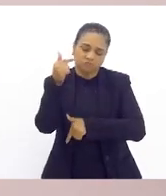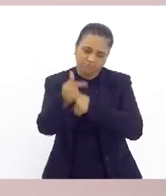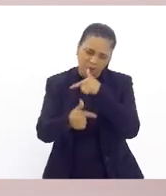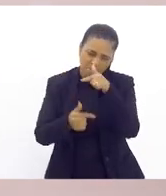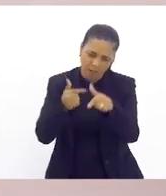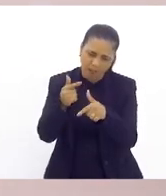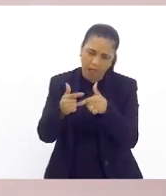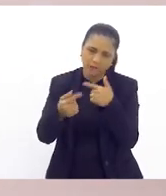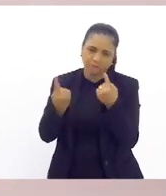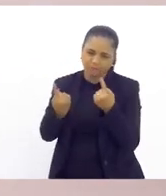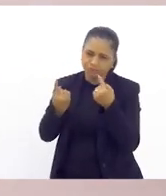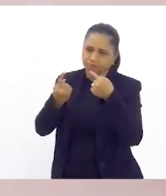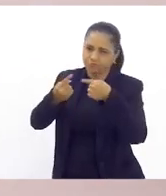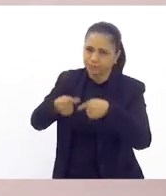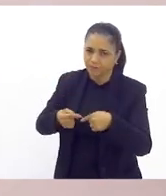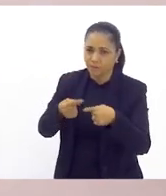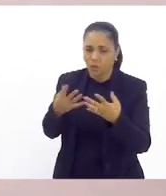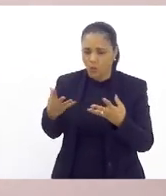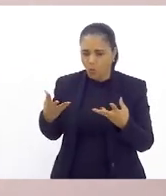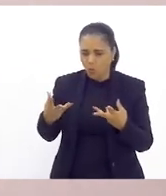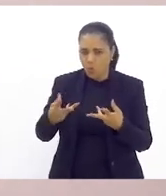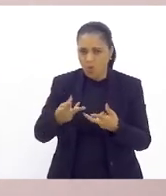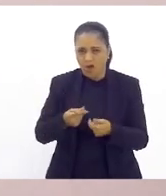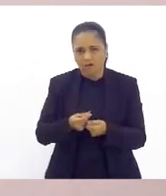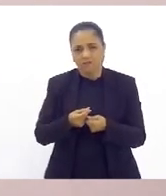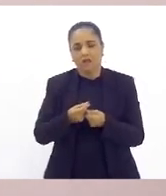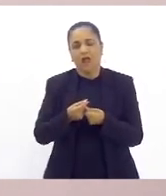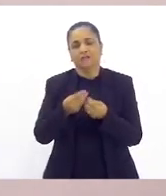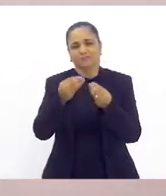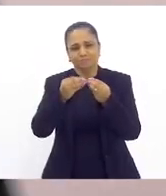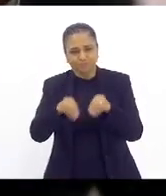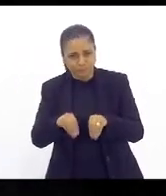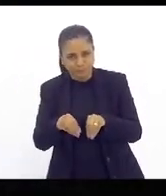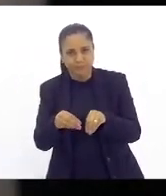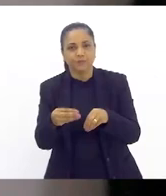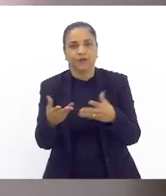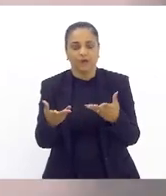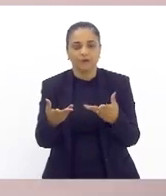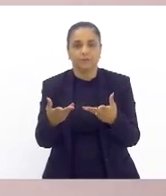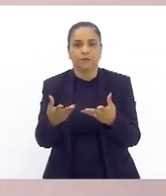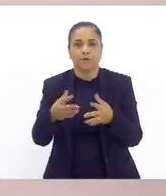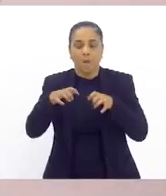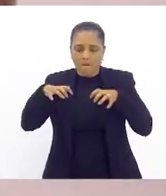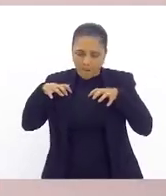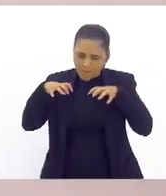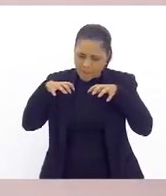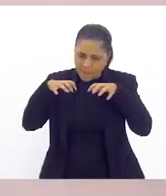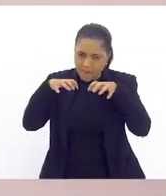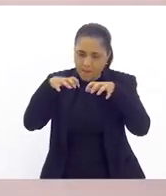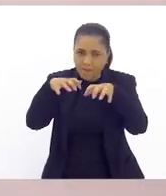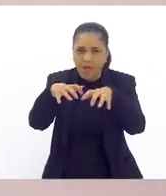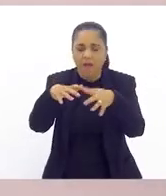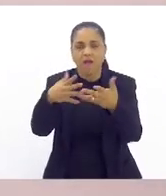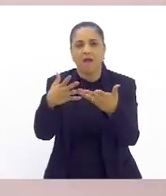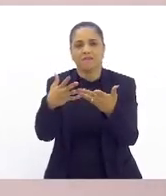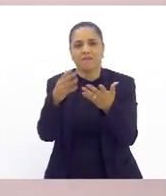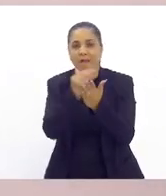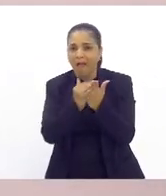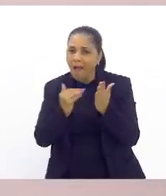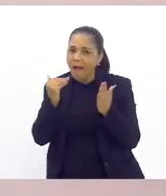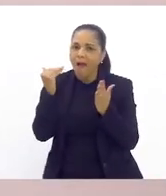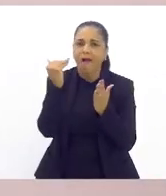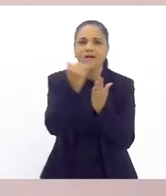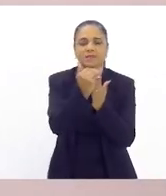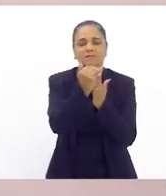com a qualidade da prestação de serviço sendo comprometida pelo volume aí Acima da Média Histórica de chuvas que a gente teve